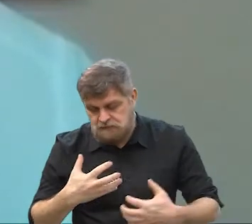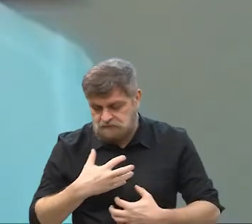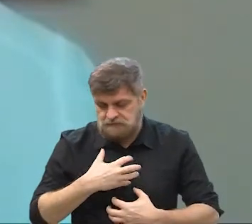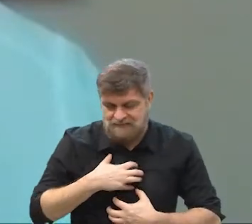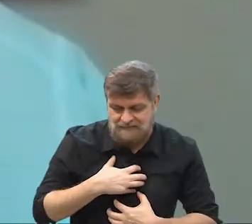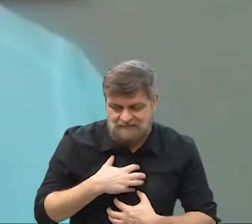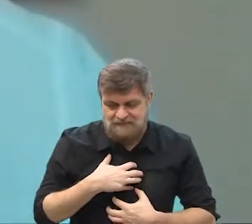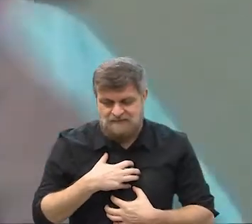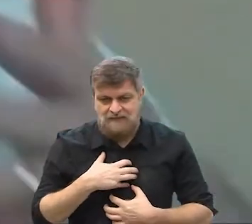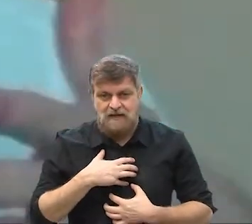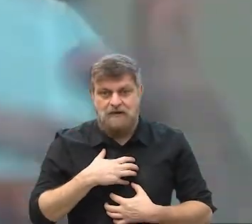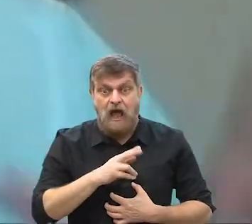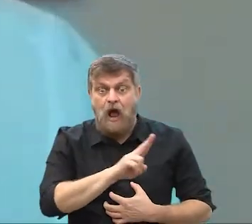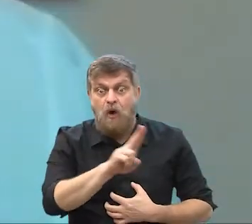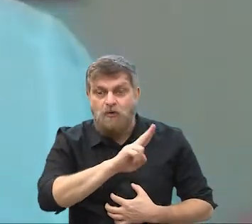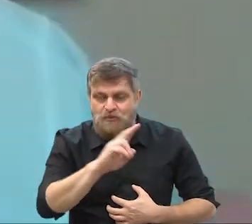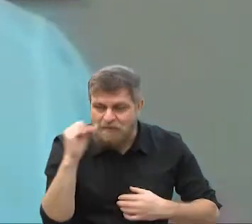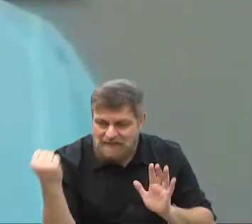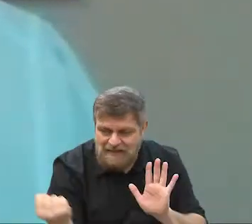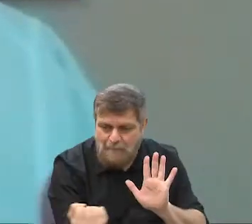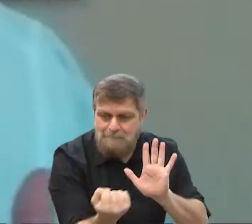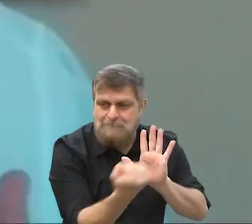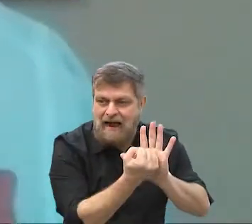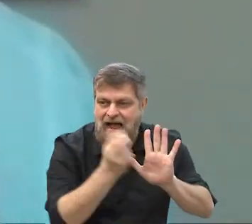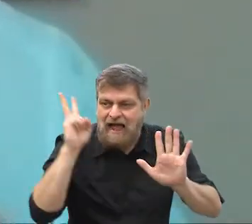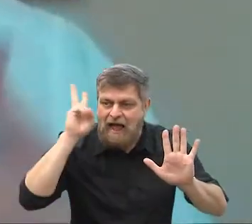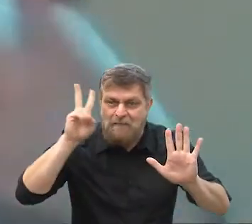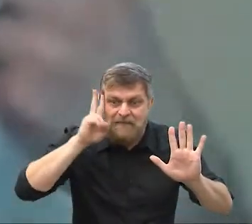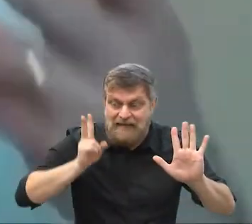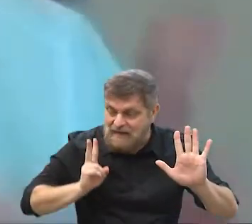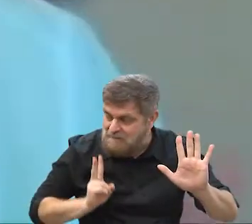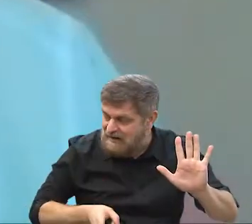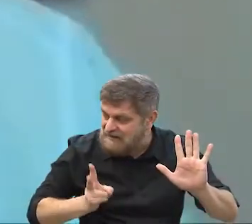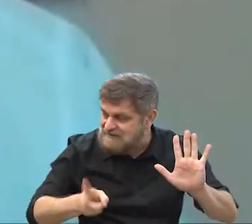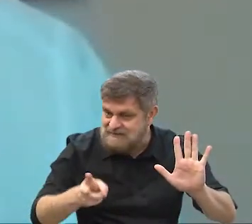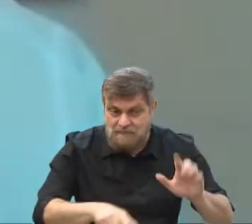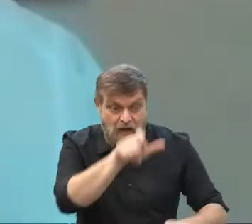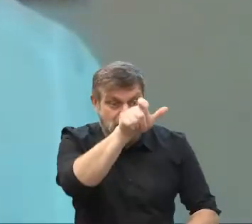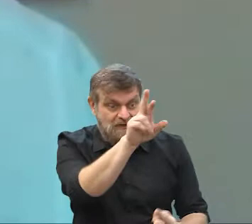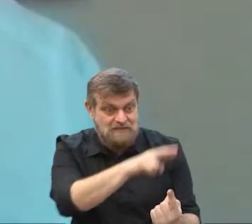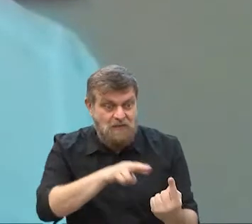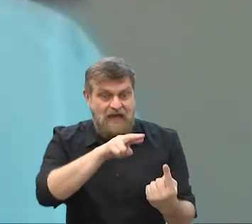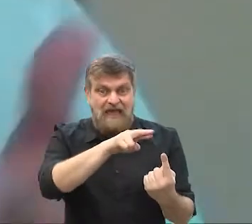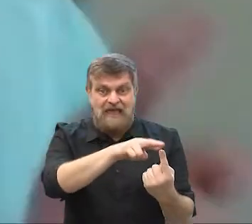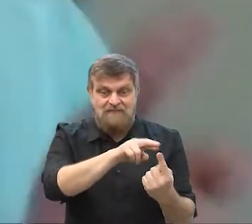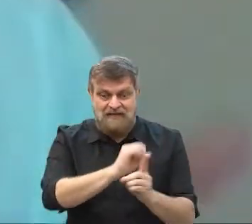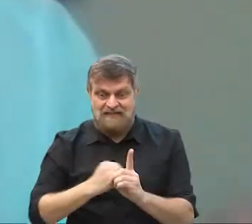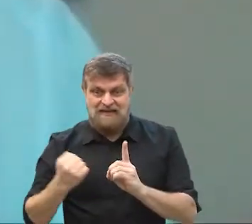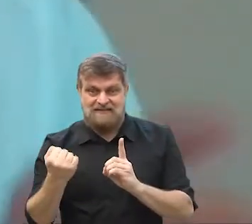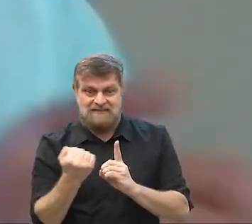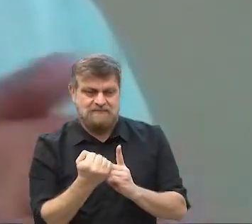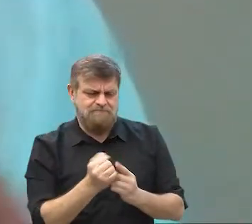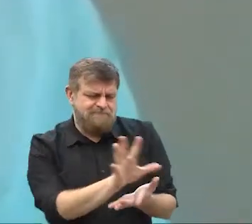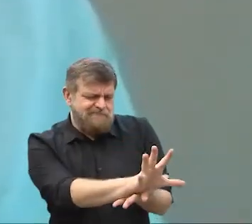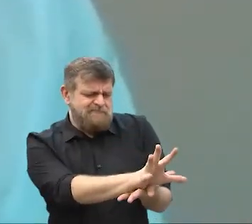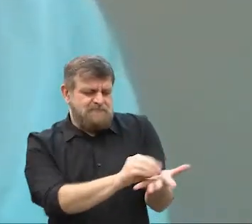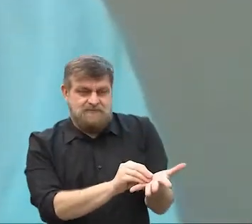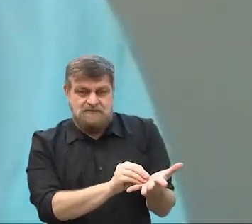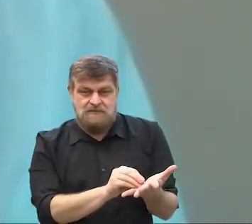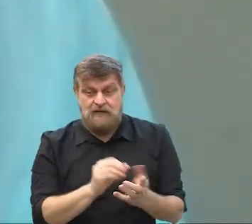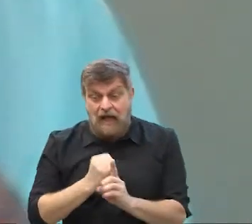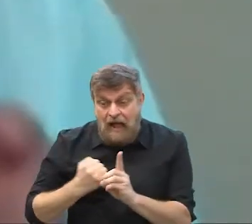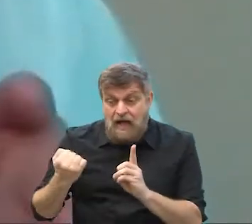sentimento para perpetuar a memória de uma pessoa referencial para a sociedade. Você sabe que a sociedade